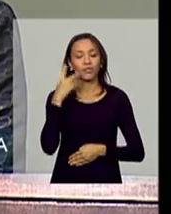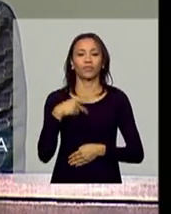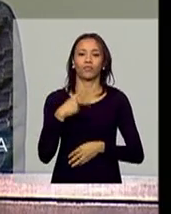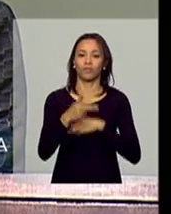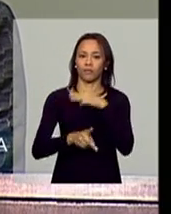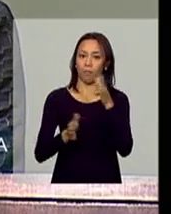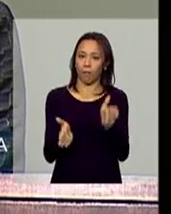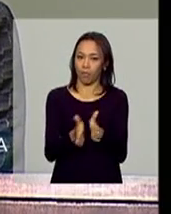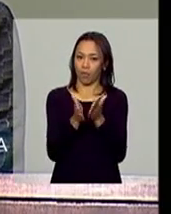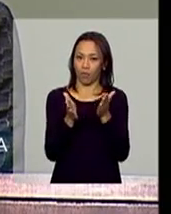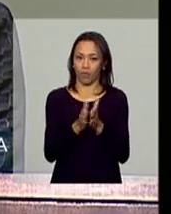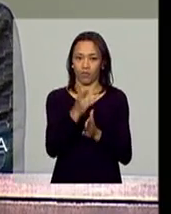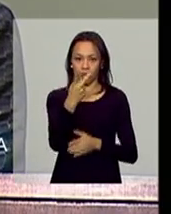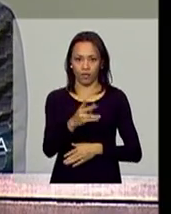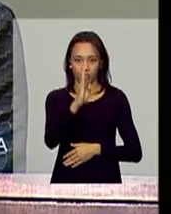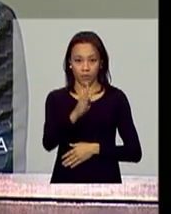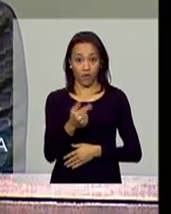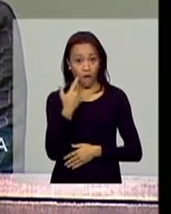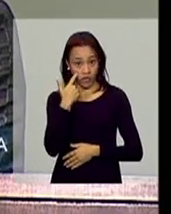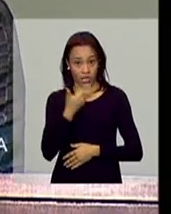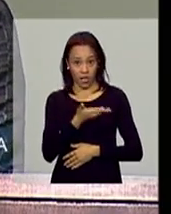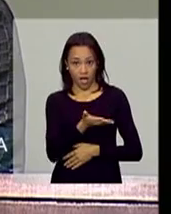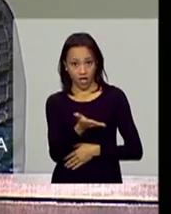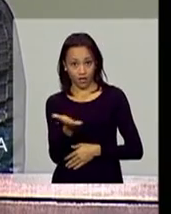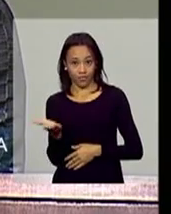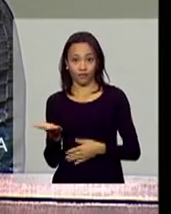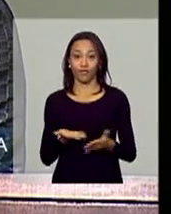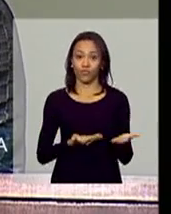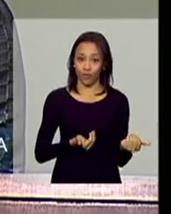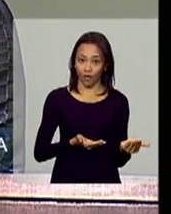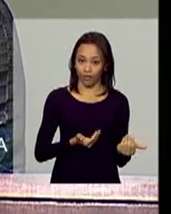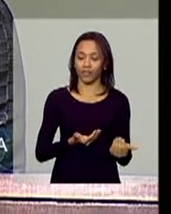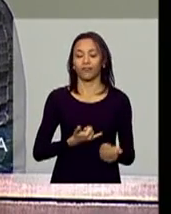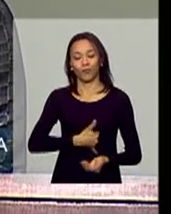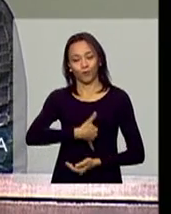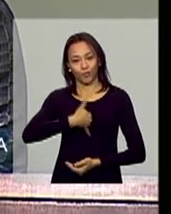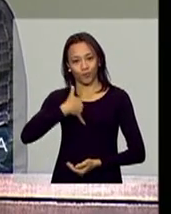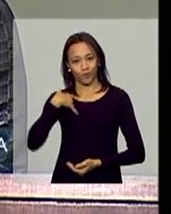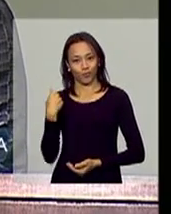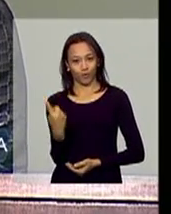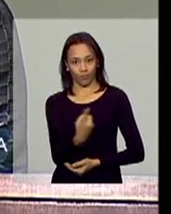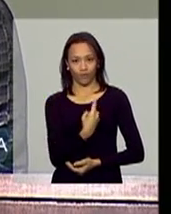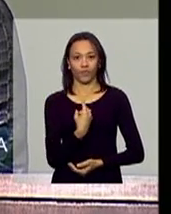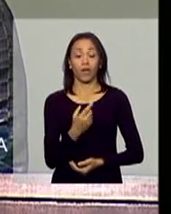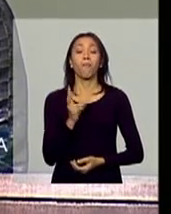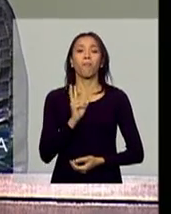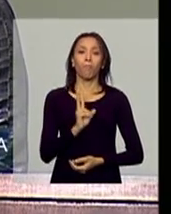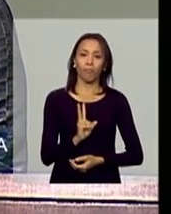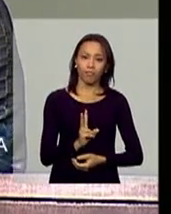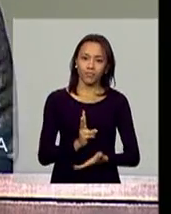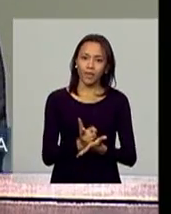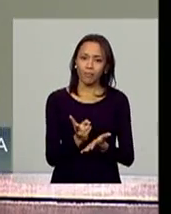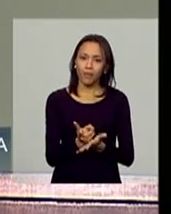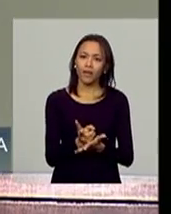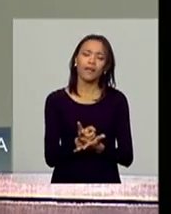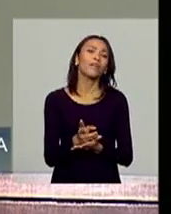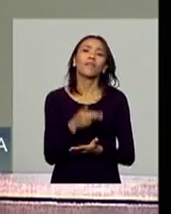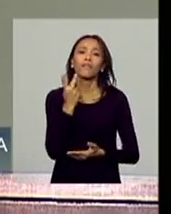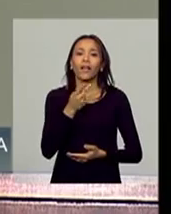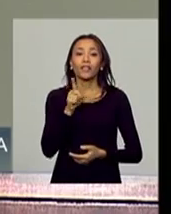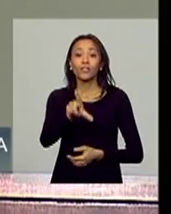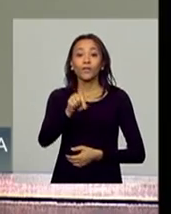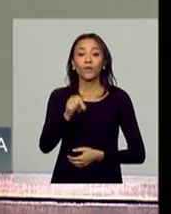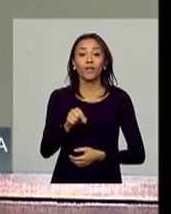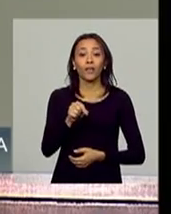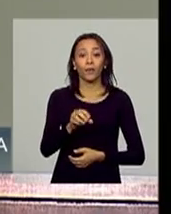Esses jovens secretários que aqui estão e que muito nos orgulha poderão mencionar também que escolheram Celso